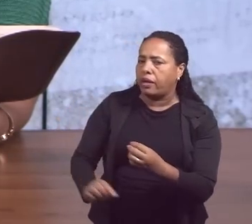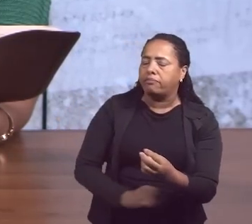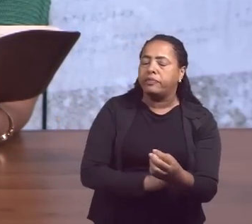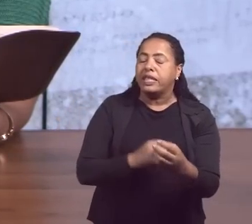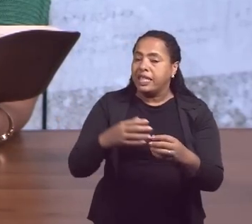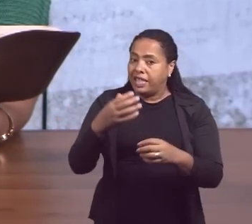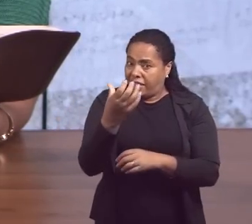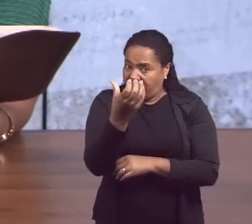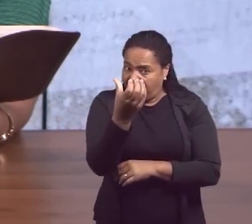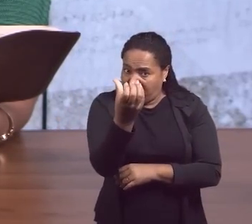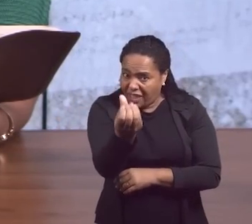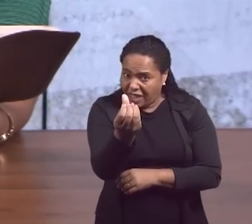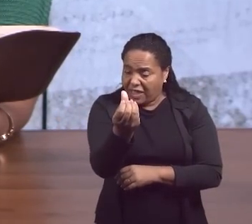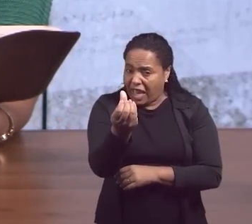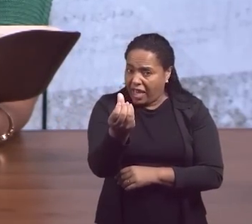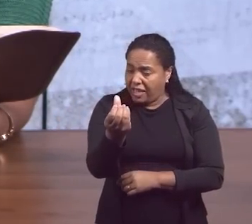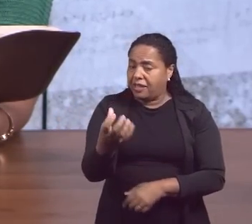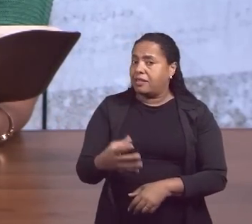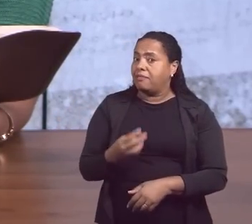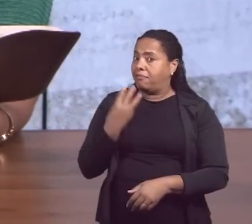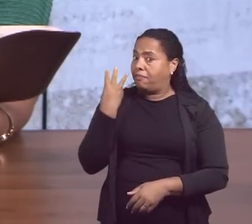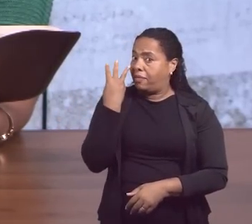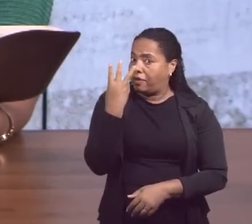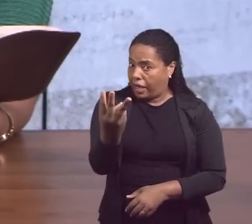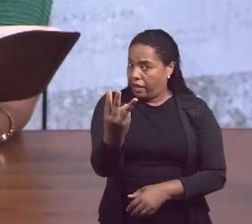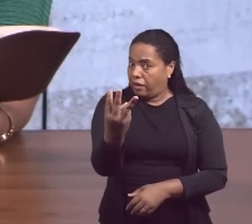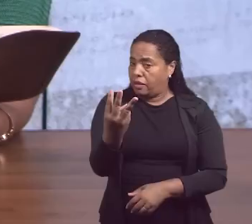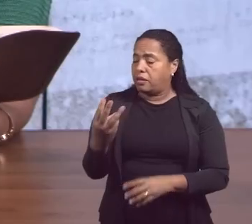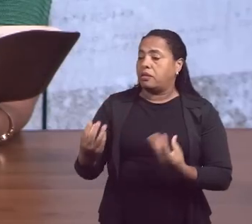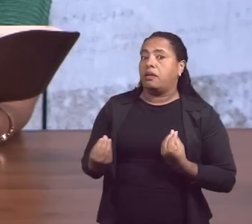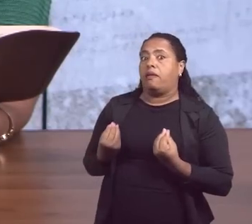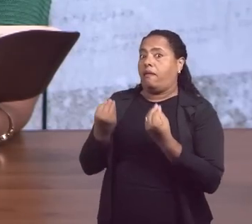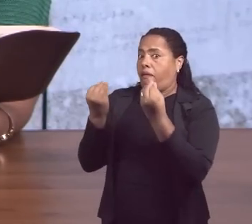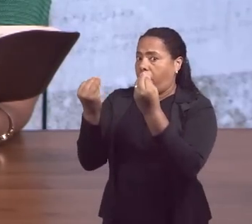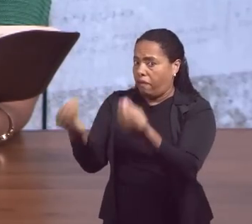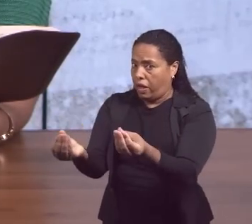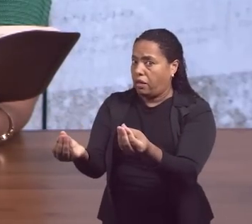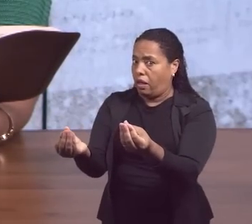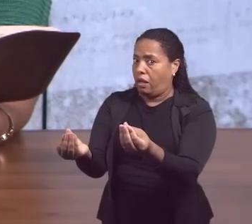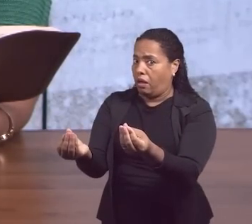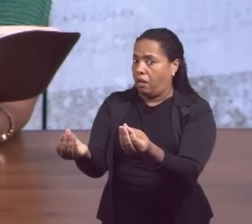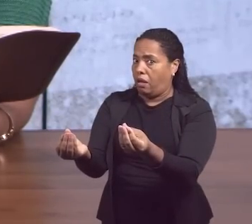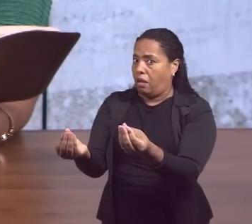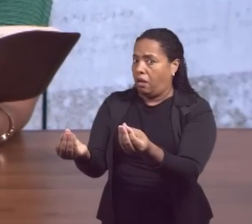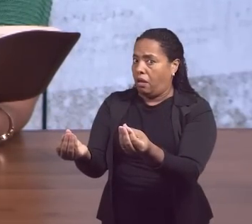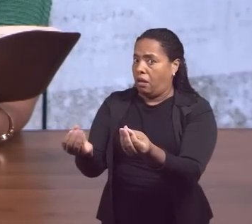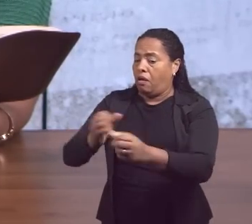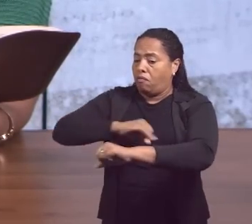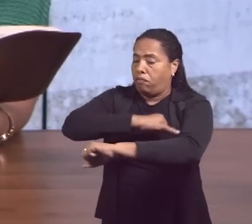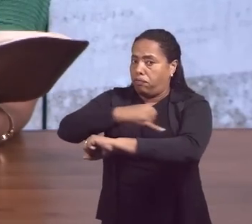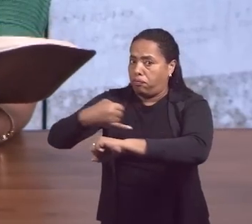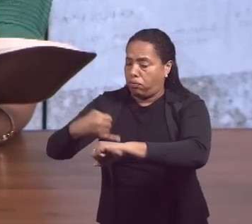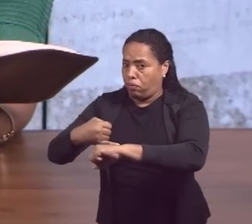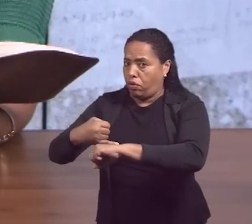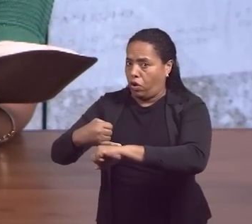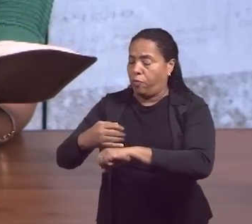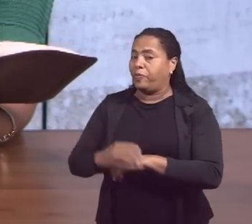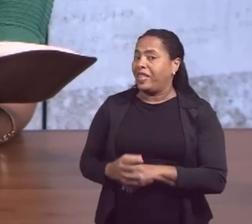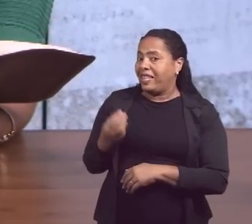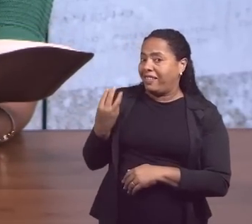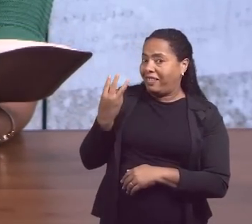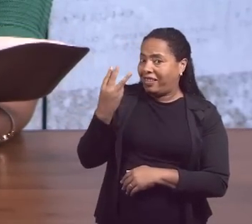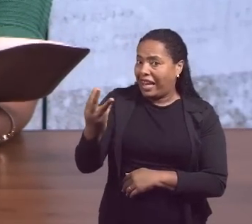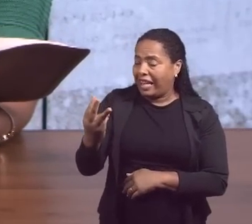dessas cidades dareis daquém do Jordão, e 3 dessas cidades dareis na terra de